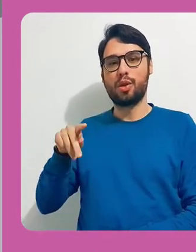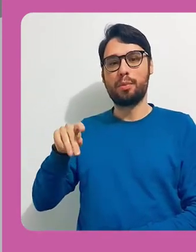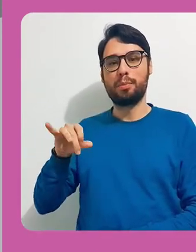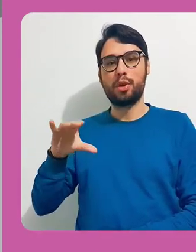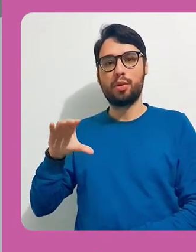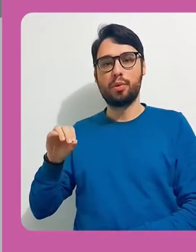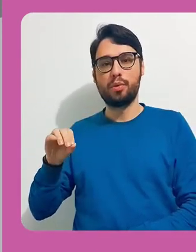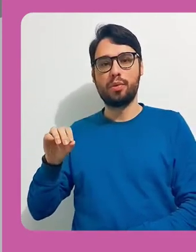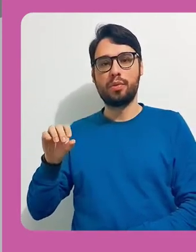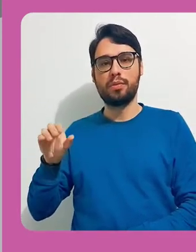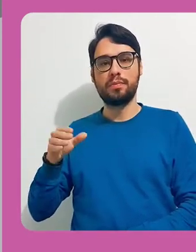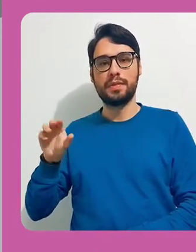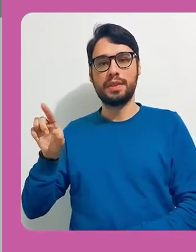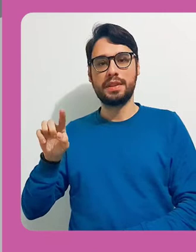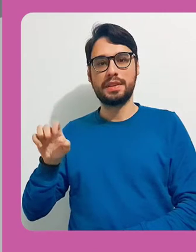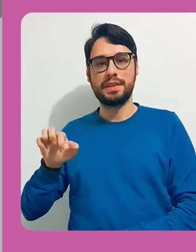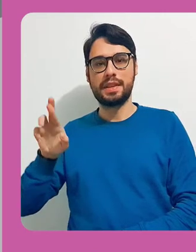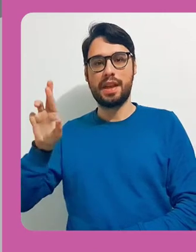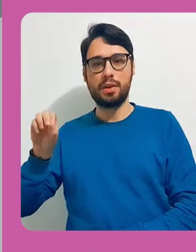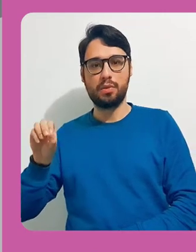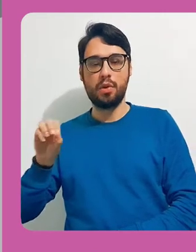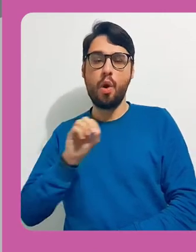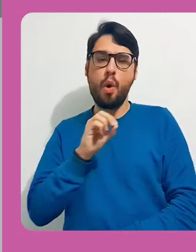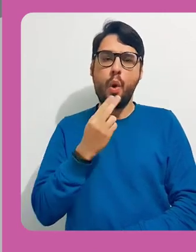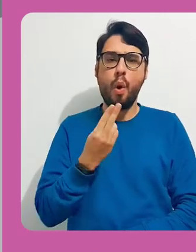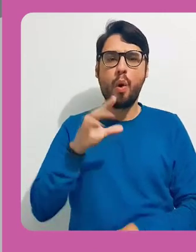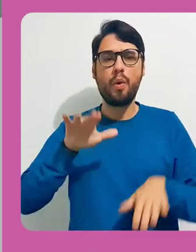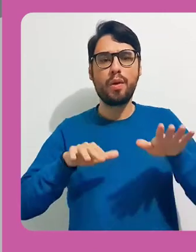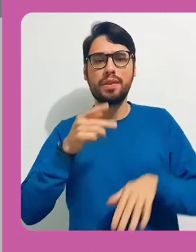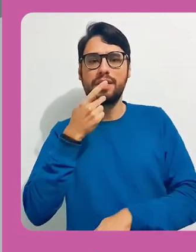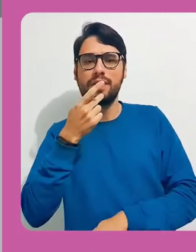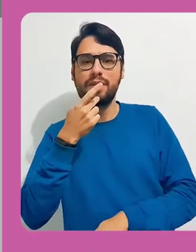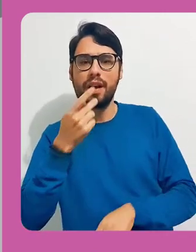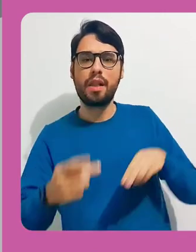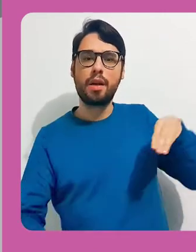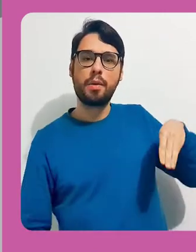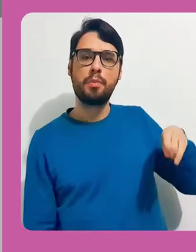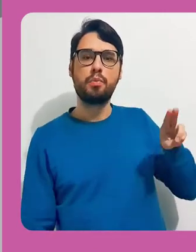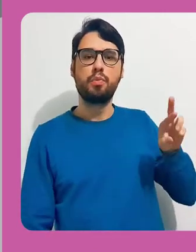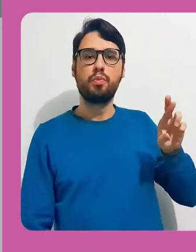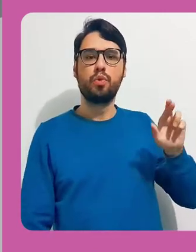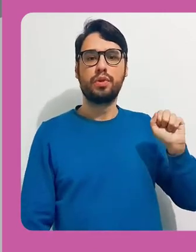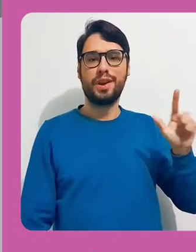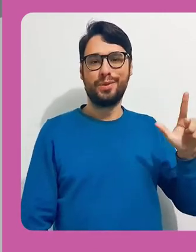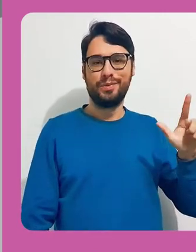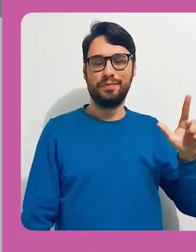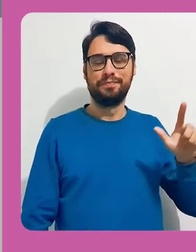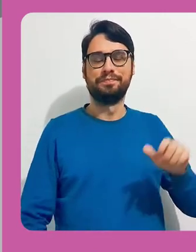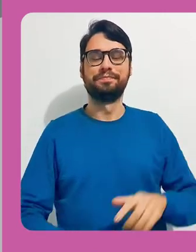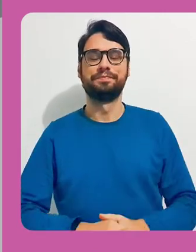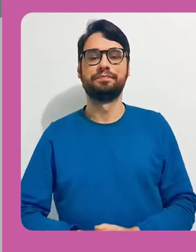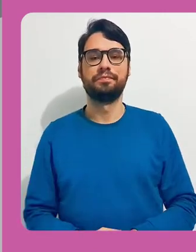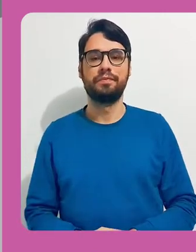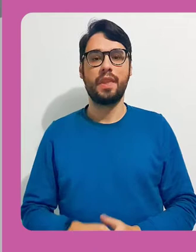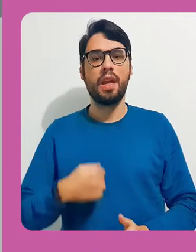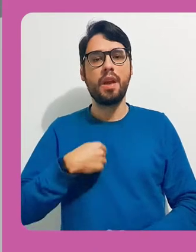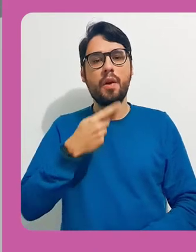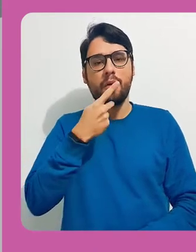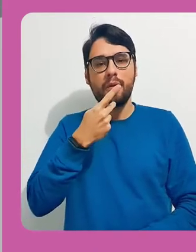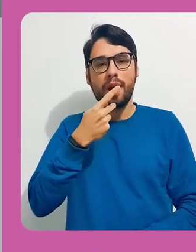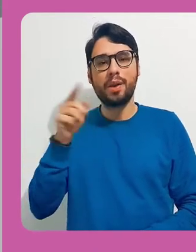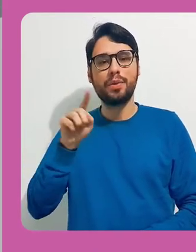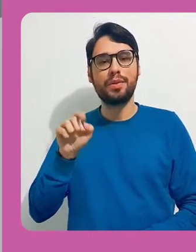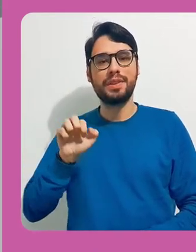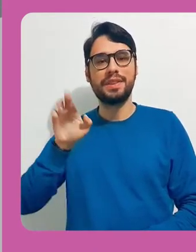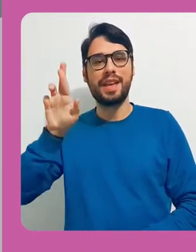nossa sala. Eu gosto de chamar de tópico zero, mas vocês vão também ver por aí o pessoal chamando